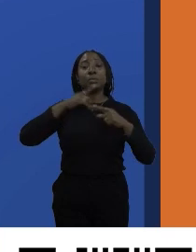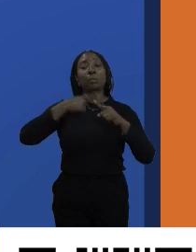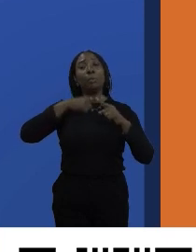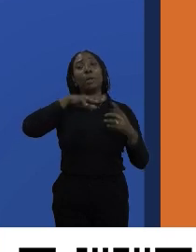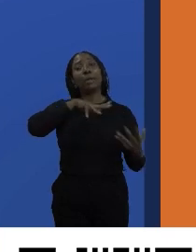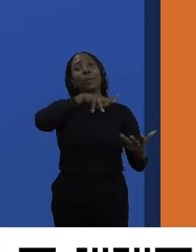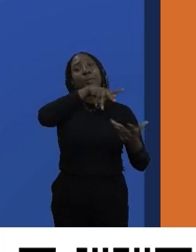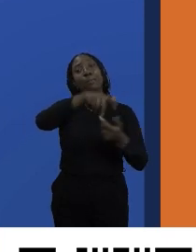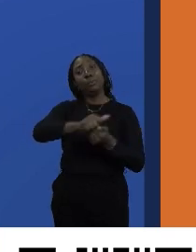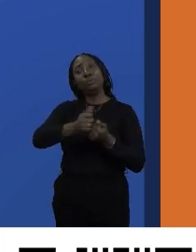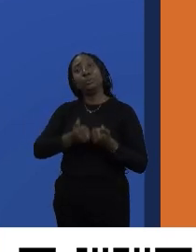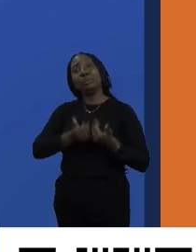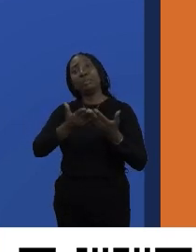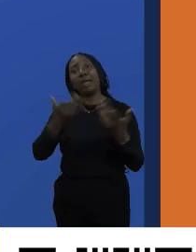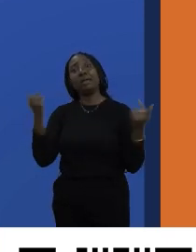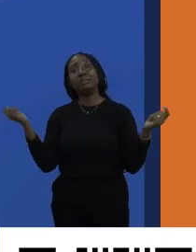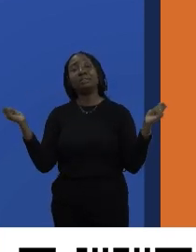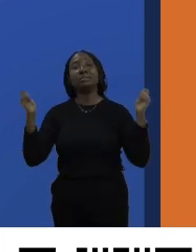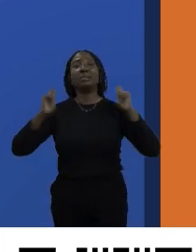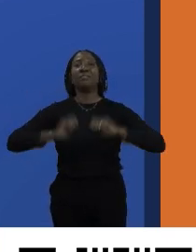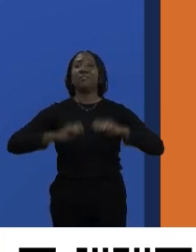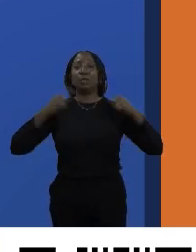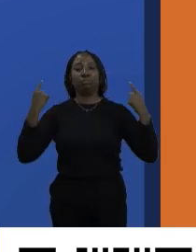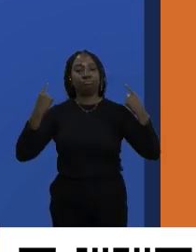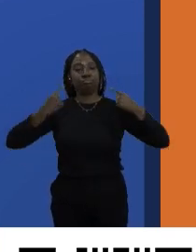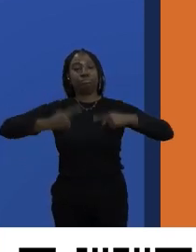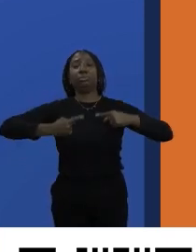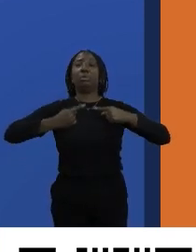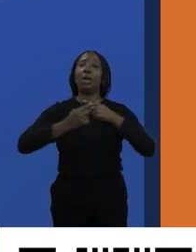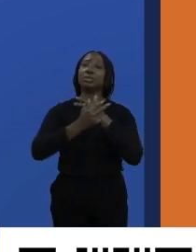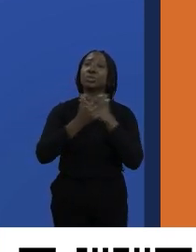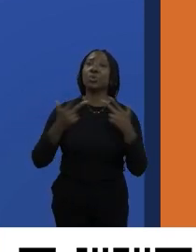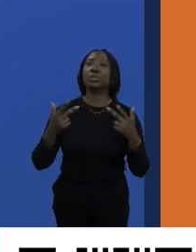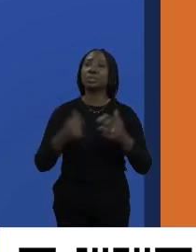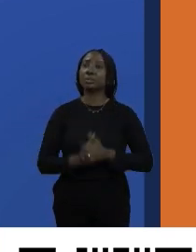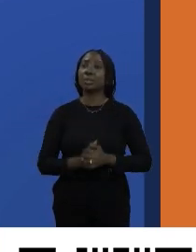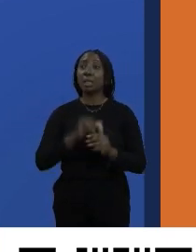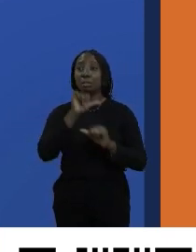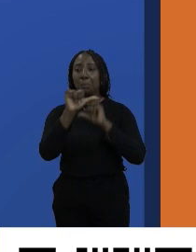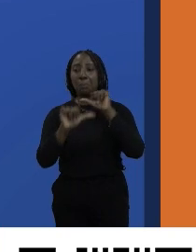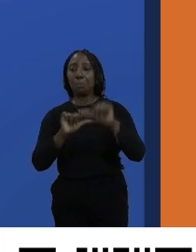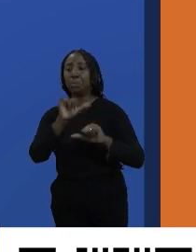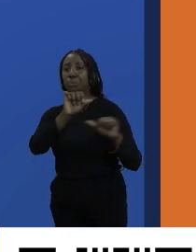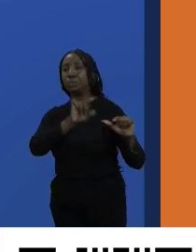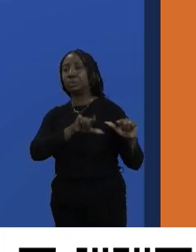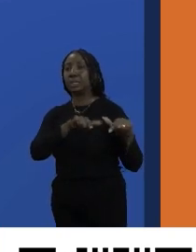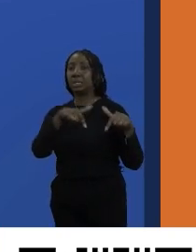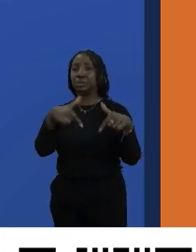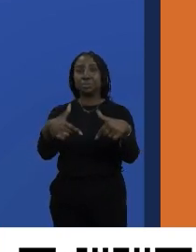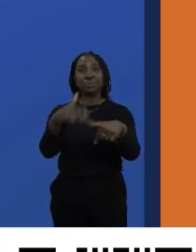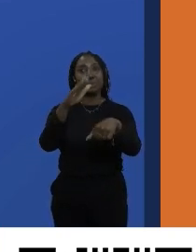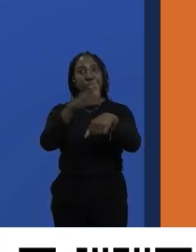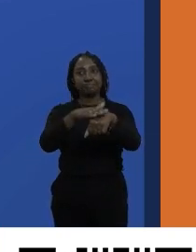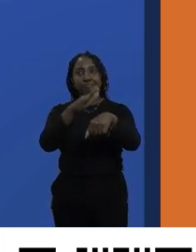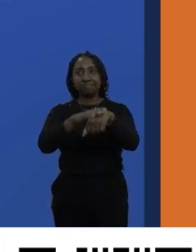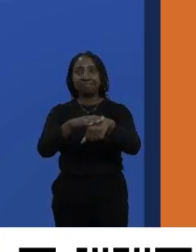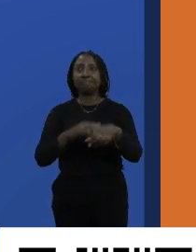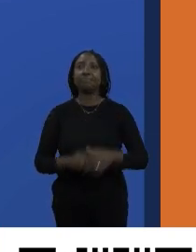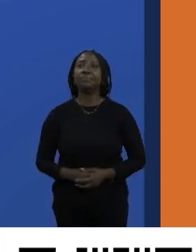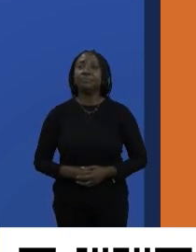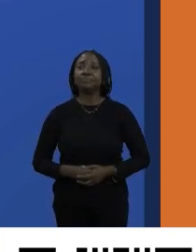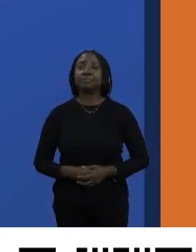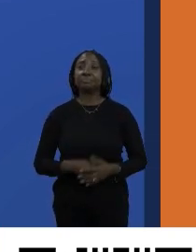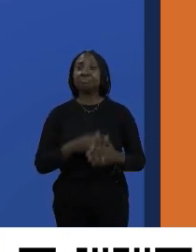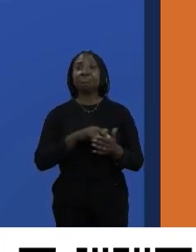ser desafiado. Nossa vida é essa. Desafiar as coisas. Então, mudem a atitude de vocês. E, ó,